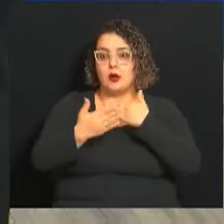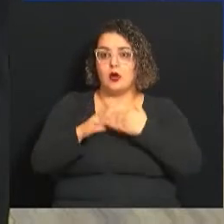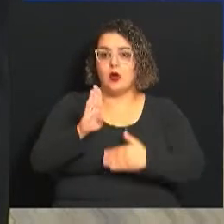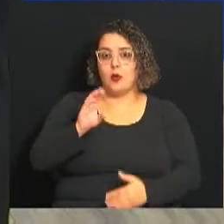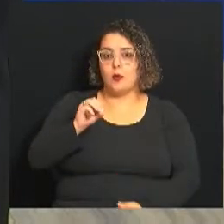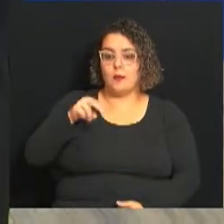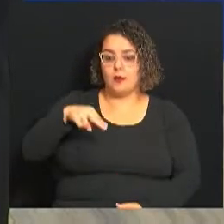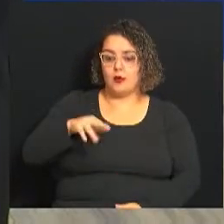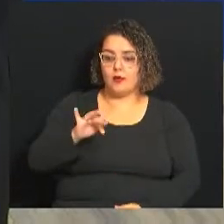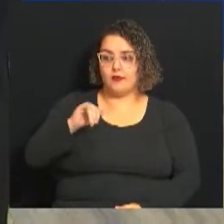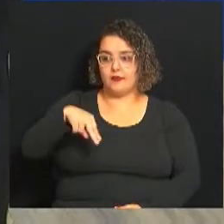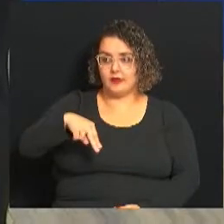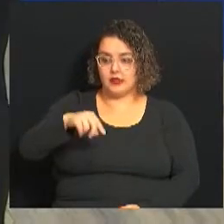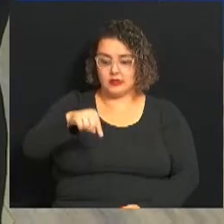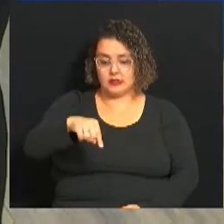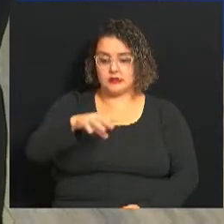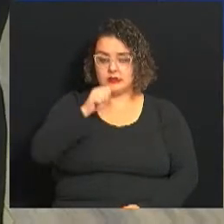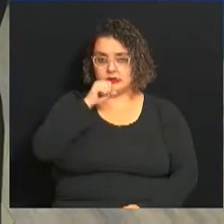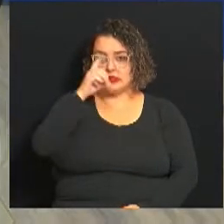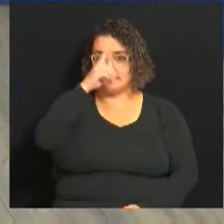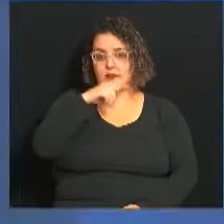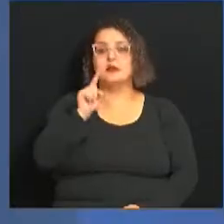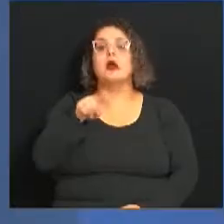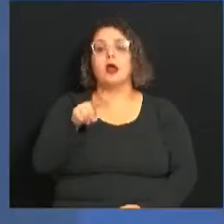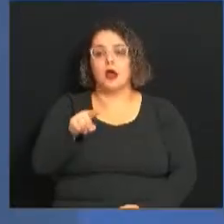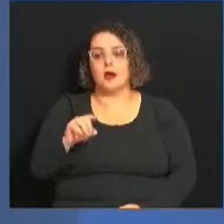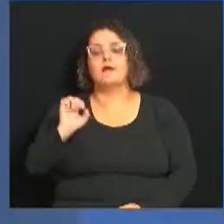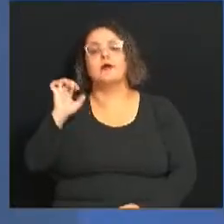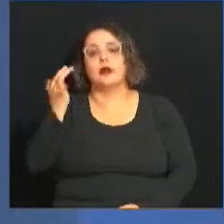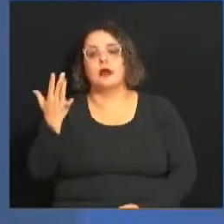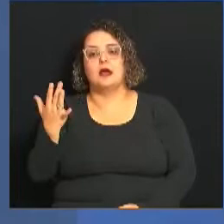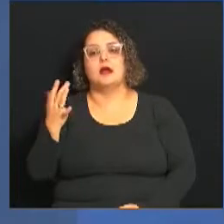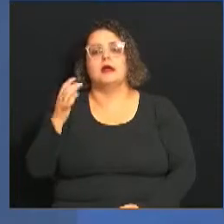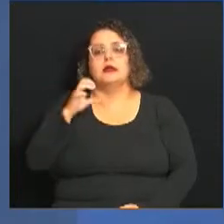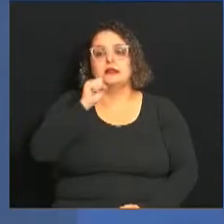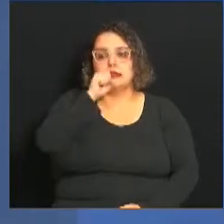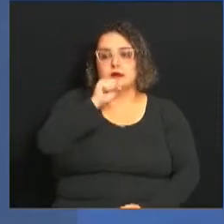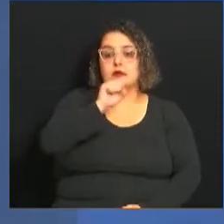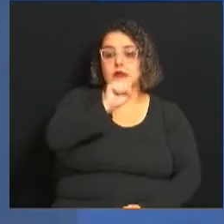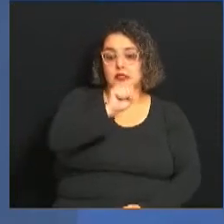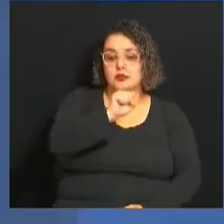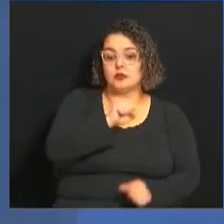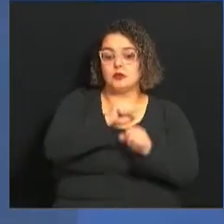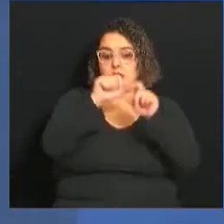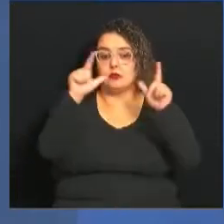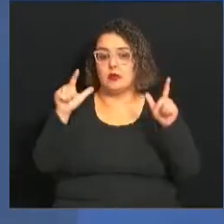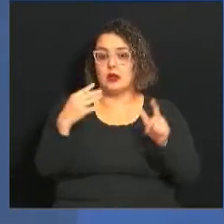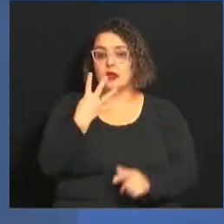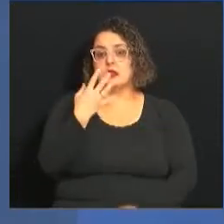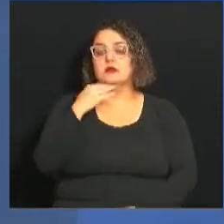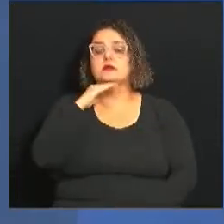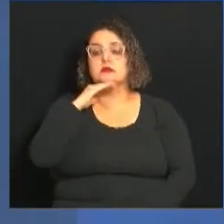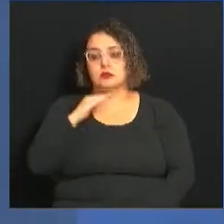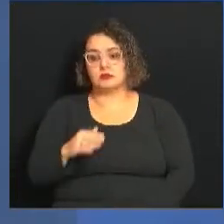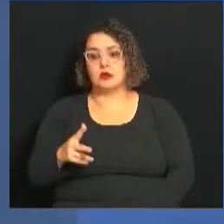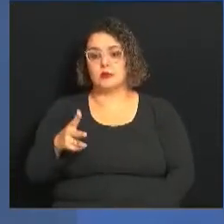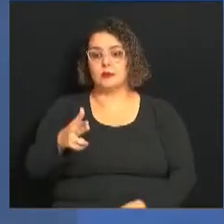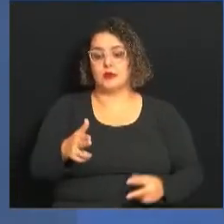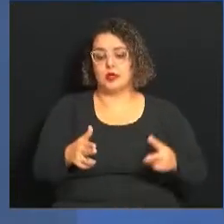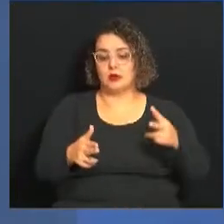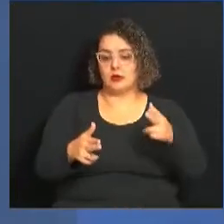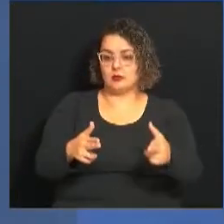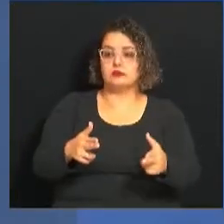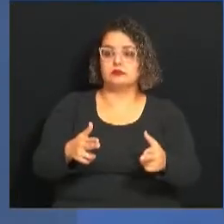semana. Vai acontecer neste sábado, das 8 da manhã às 4 da tarde. Será interdição